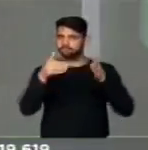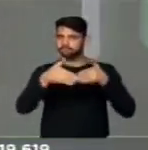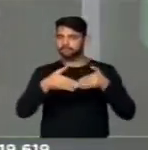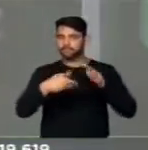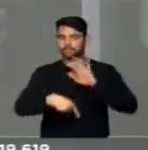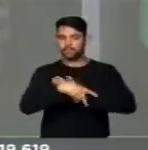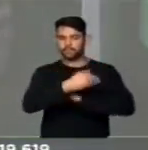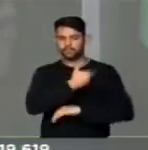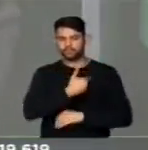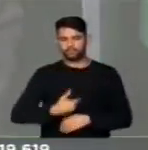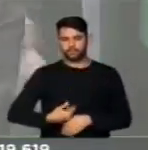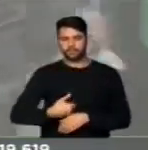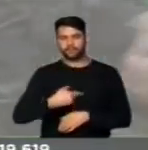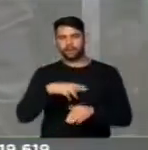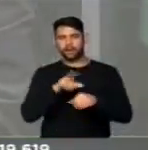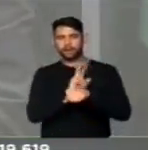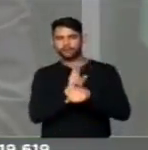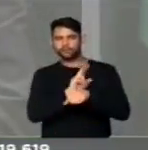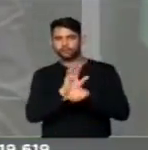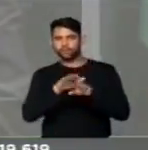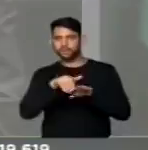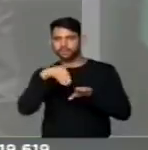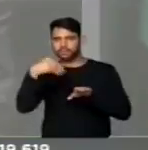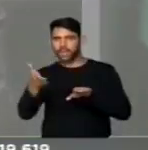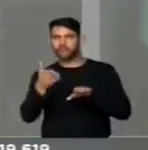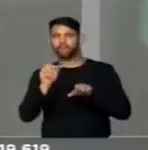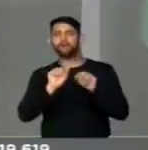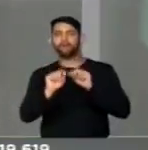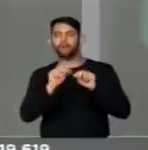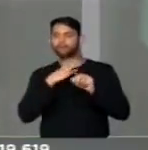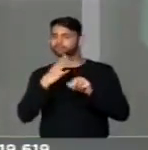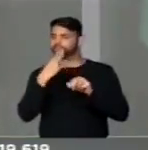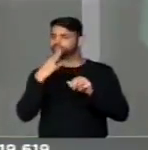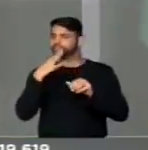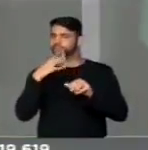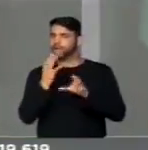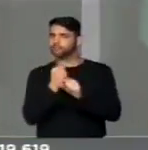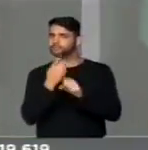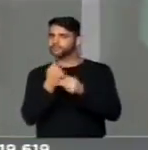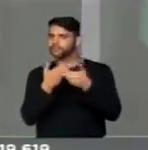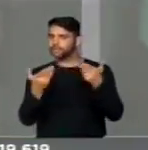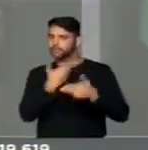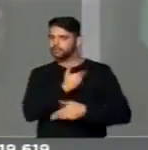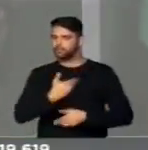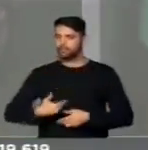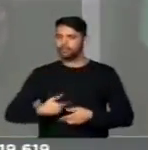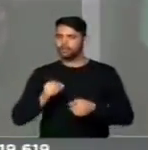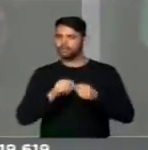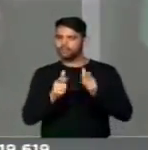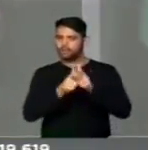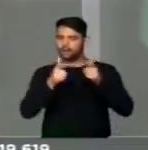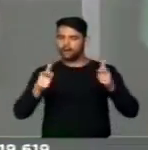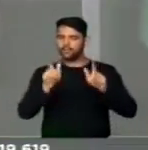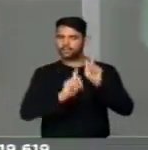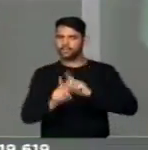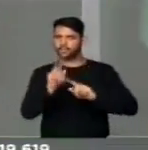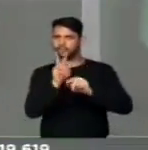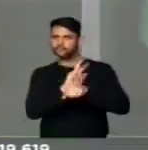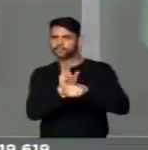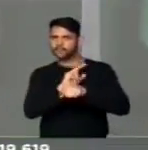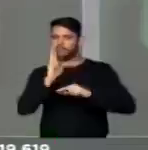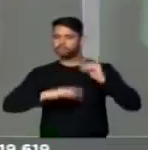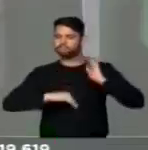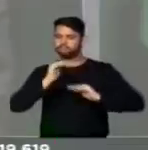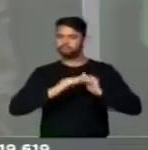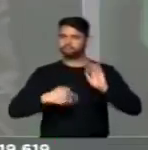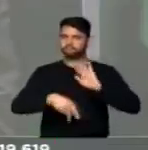de Estado. Auditor de controle externo é o conhecedor das finanças públicas que abrange a gestão fiscal e